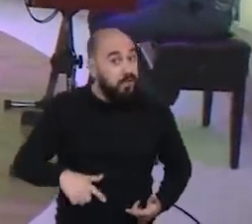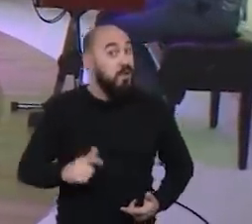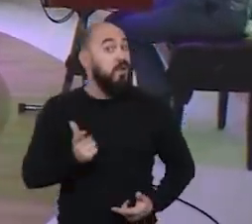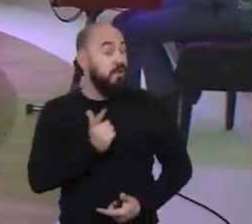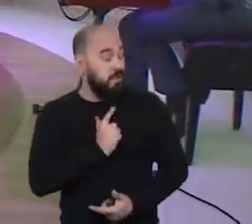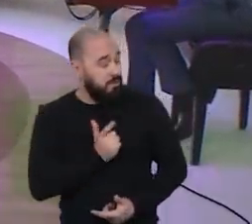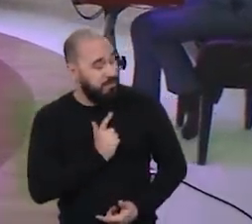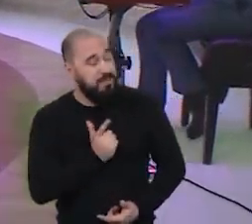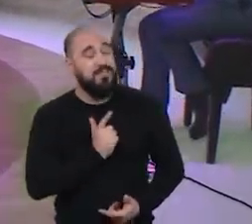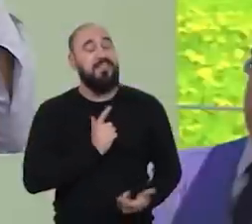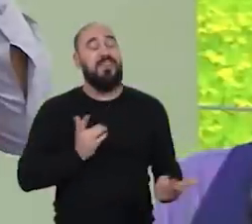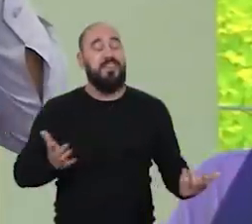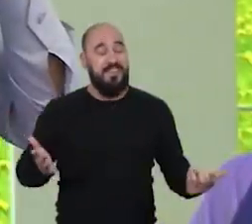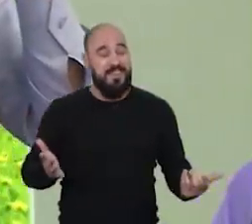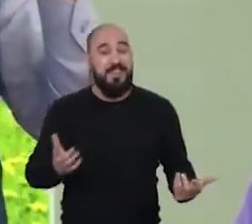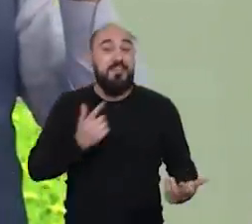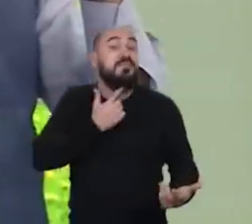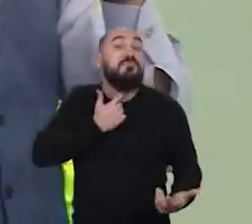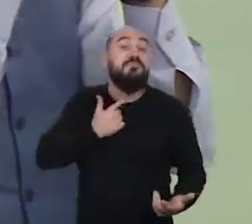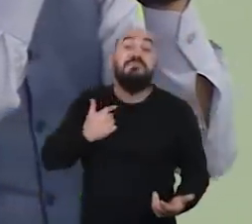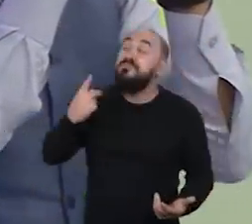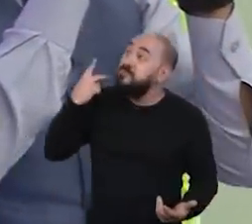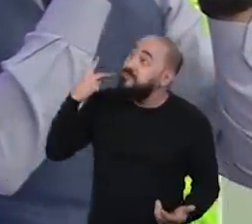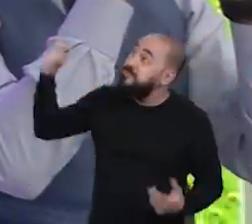se for do seu